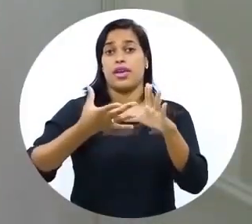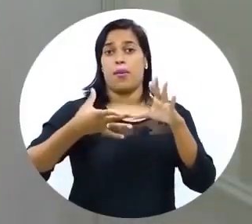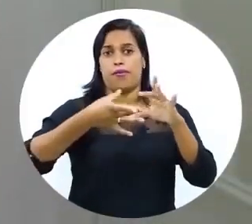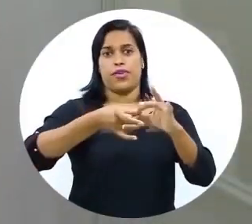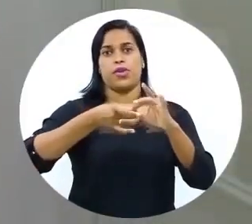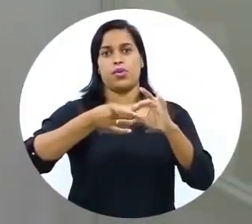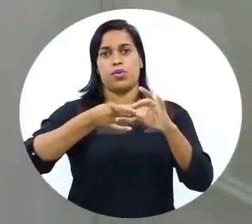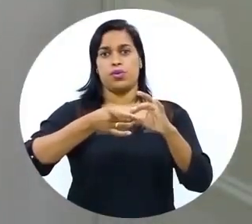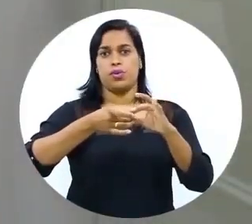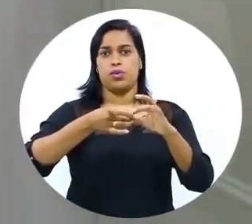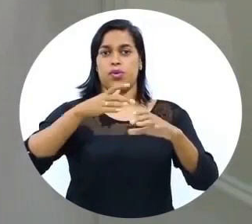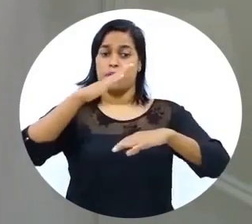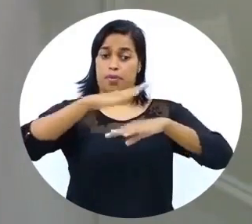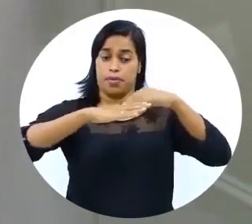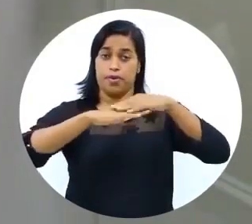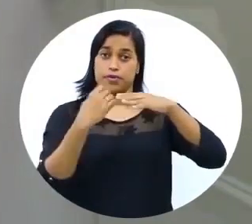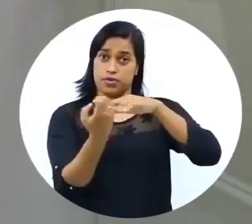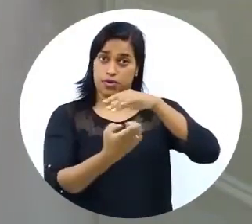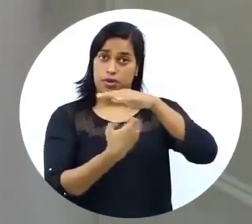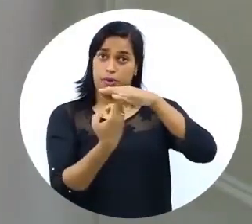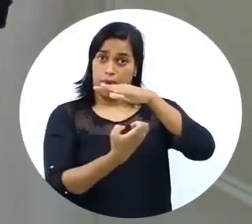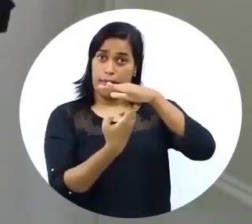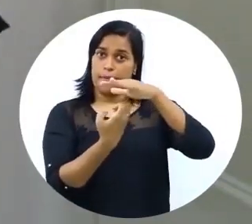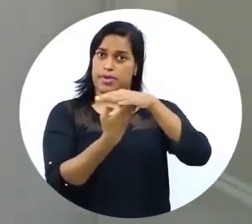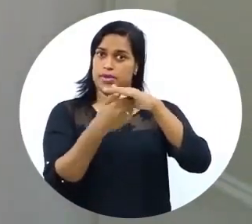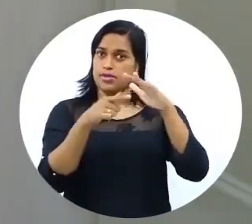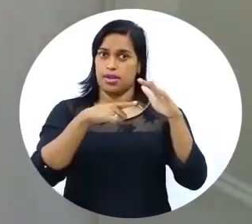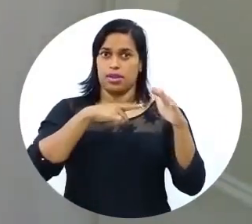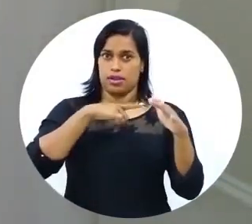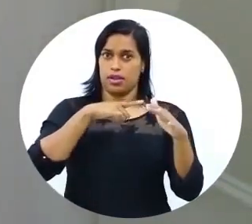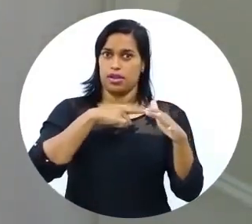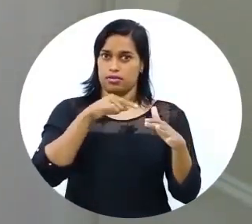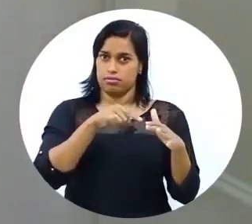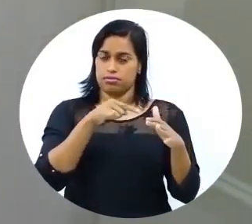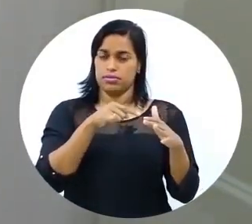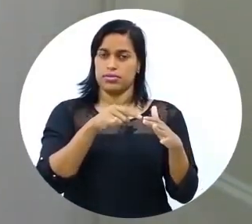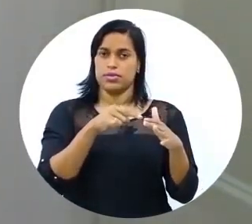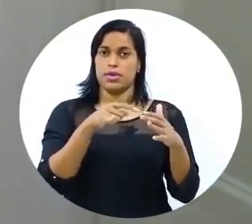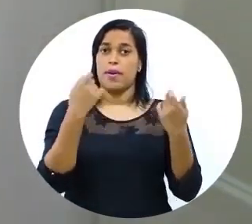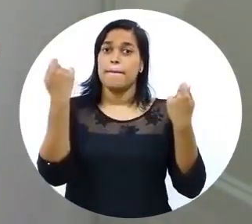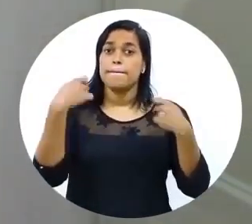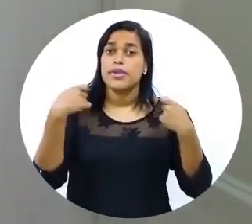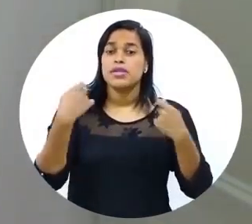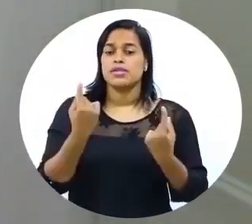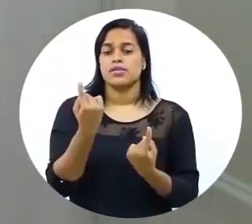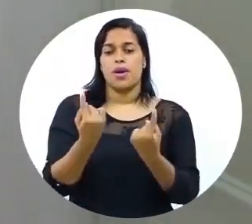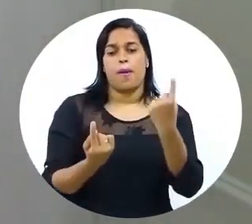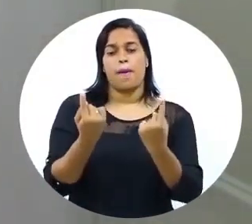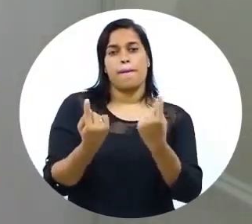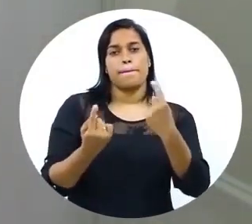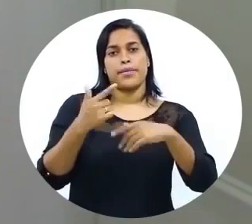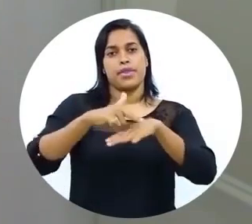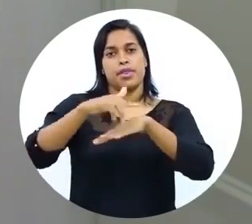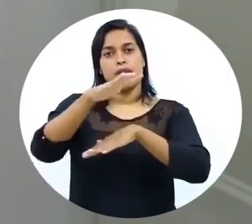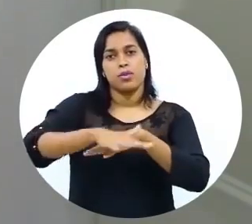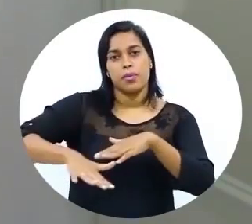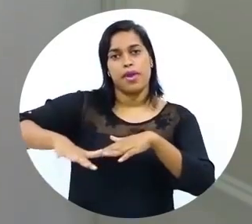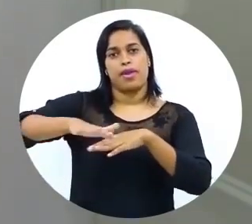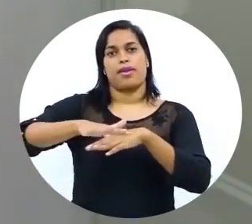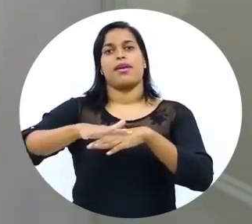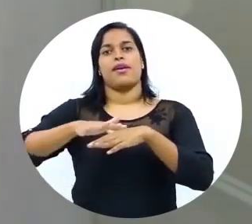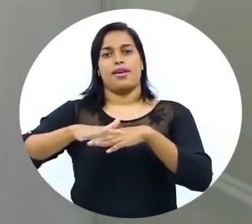Então você é empregado de uma determinada organização e para isso você tem que competir no mercado, você tem